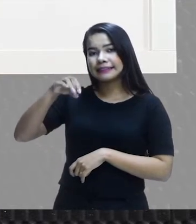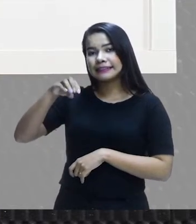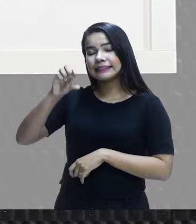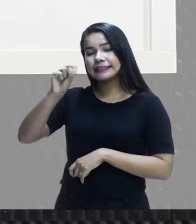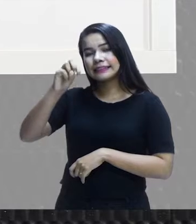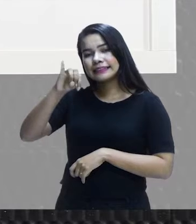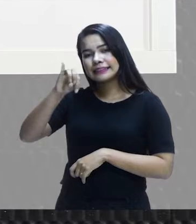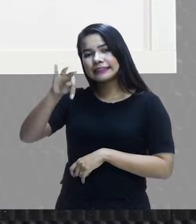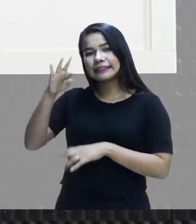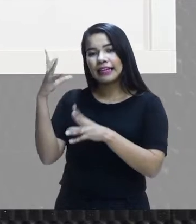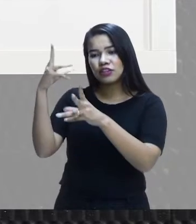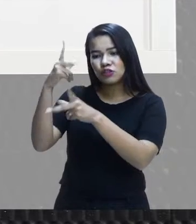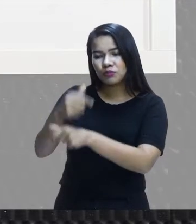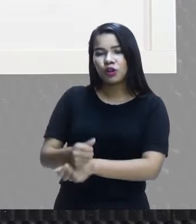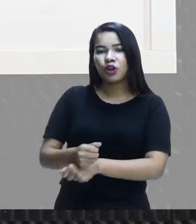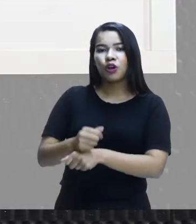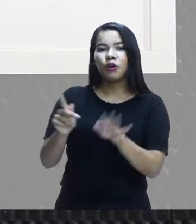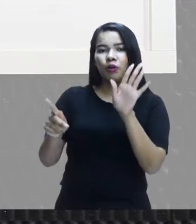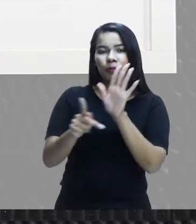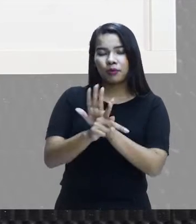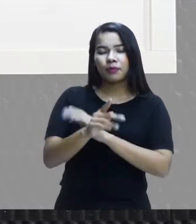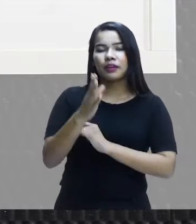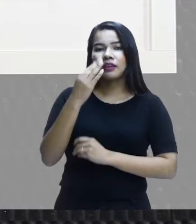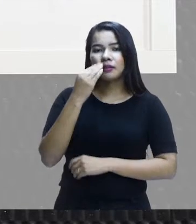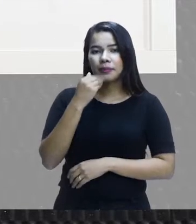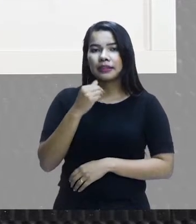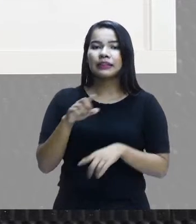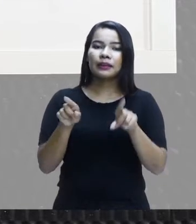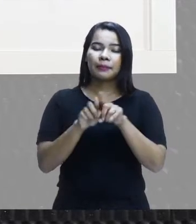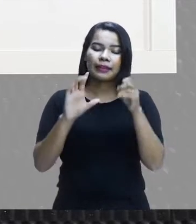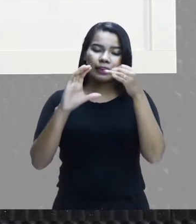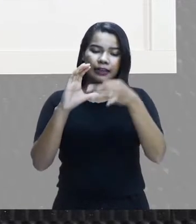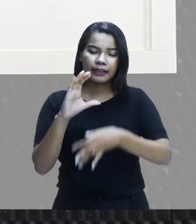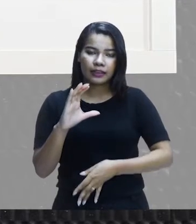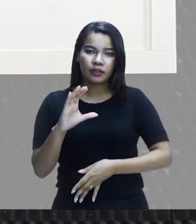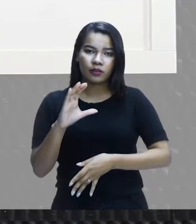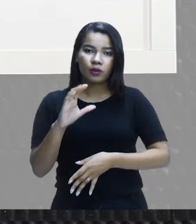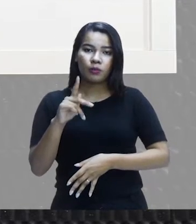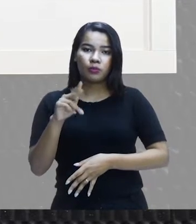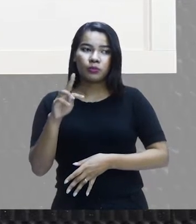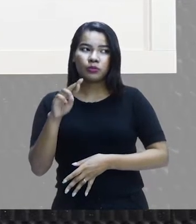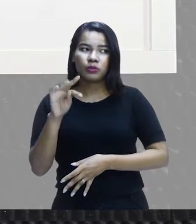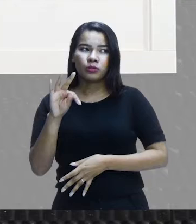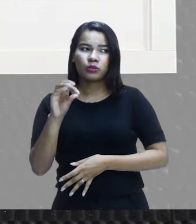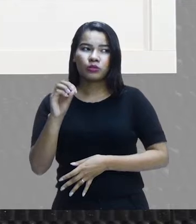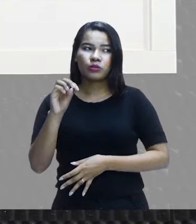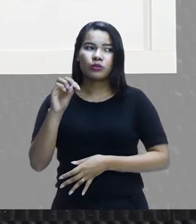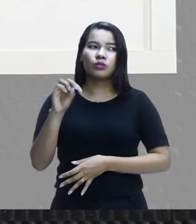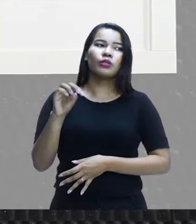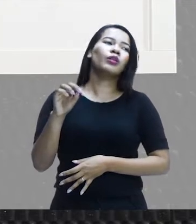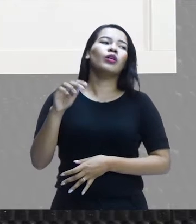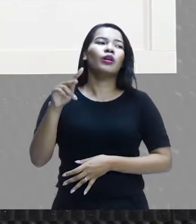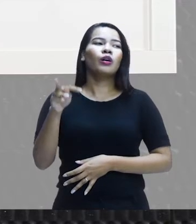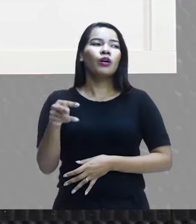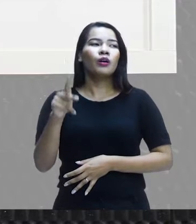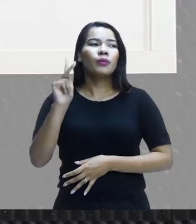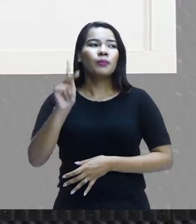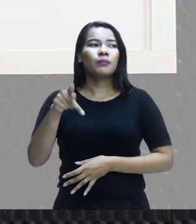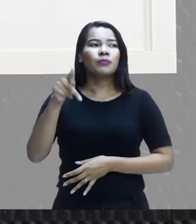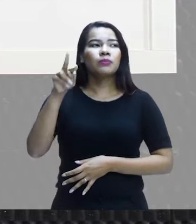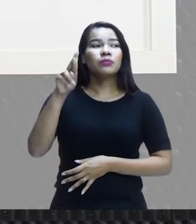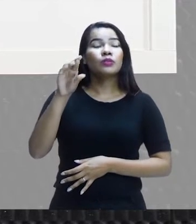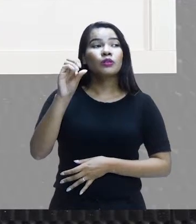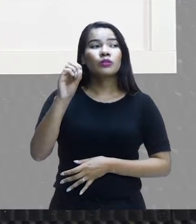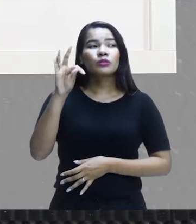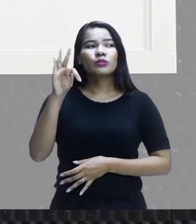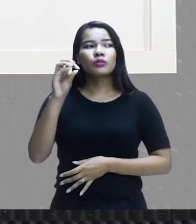você vai observar também como característica diagnóstica é que os protozoários, eles seguem um padrão evolutivo, tá, ok? Dos fungos. Ou seja, eles